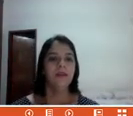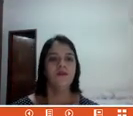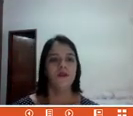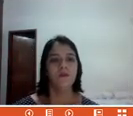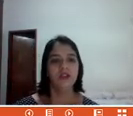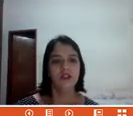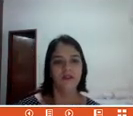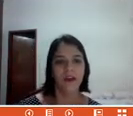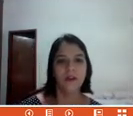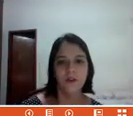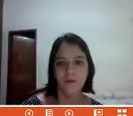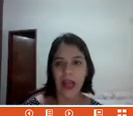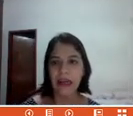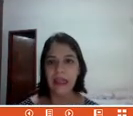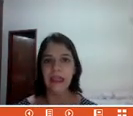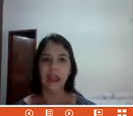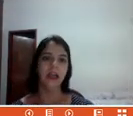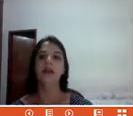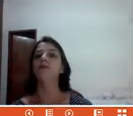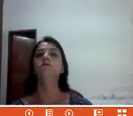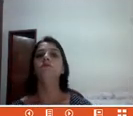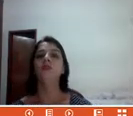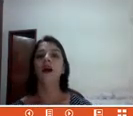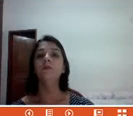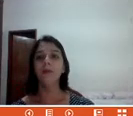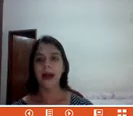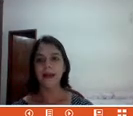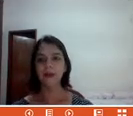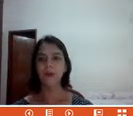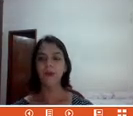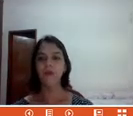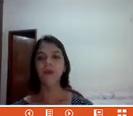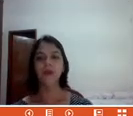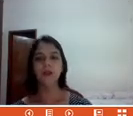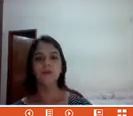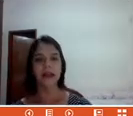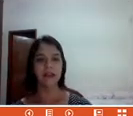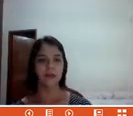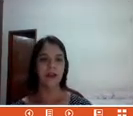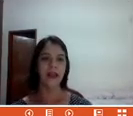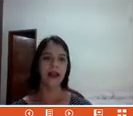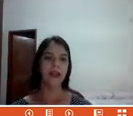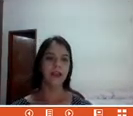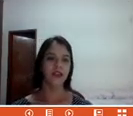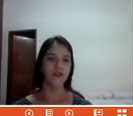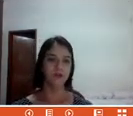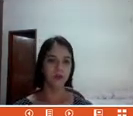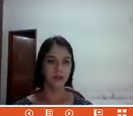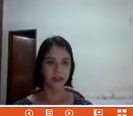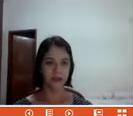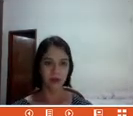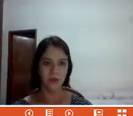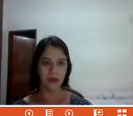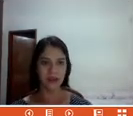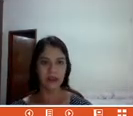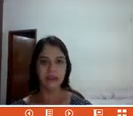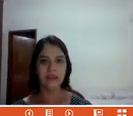E, como a gente já falou, a lei que ela ampara o surdo aqui no Brasil, ela é a lei de número